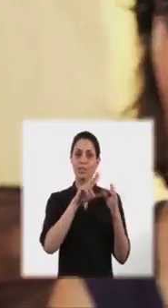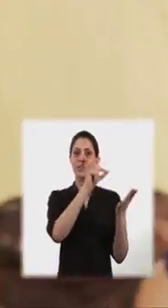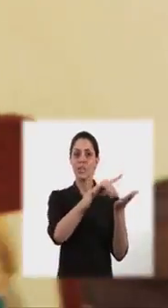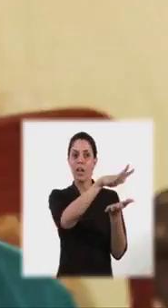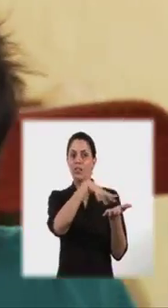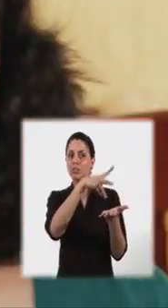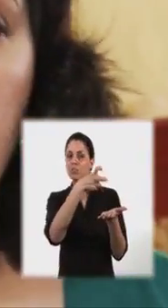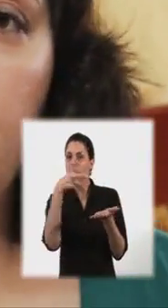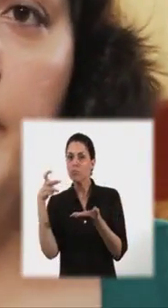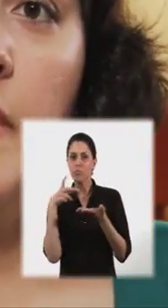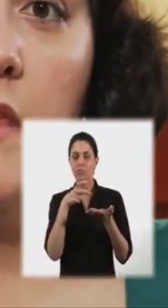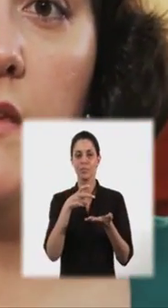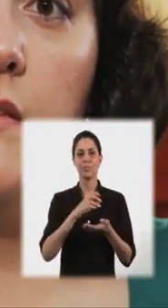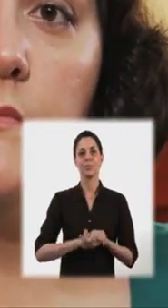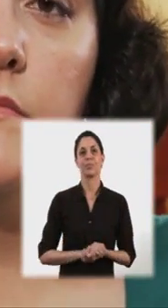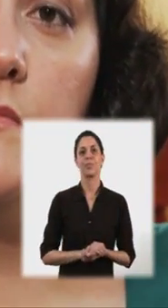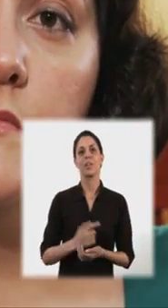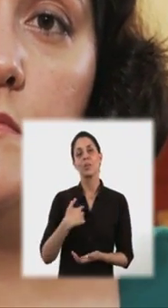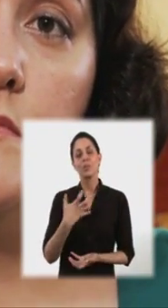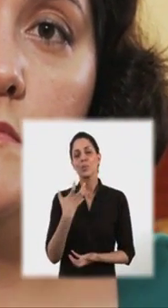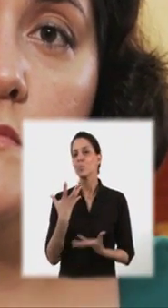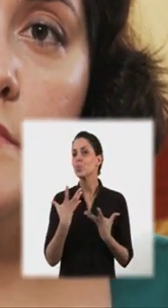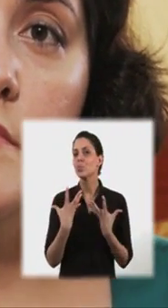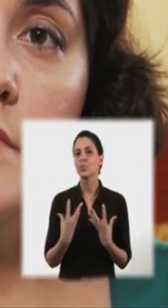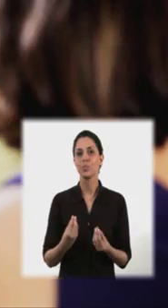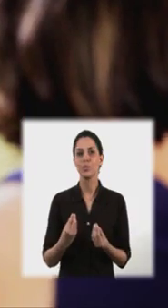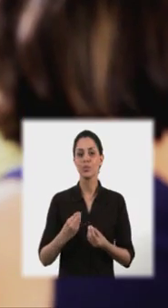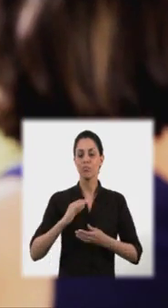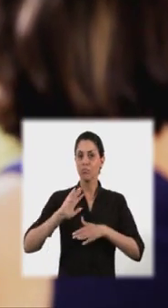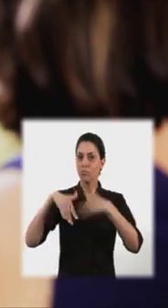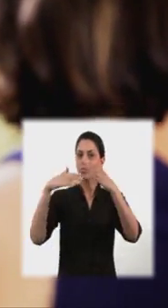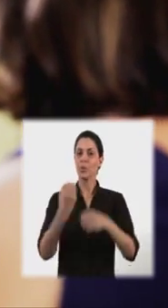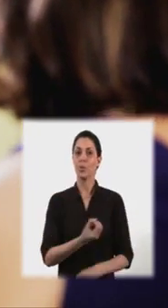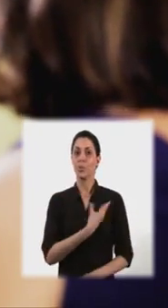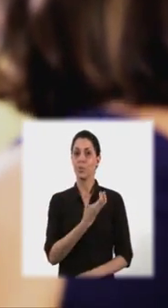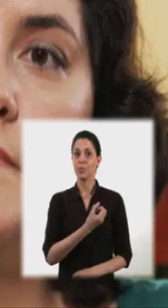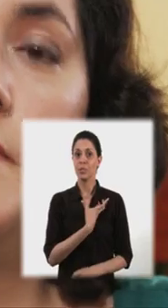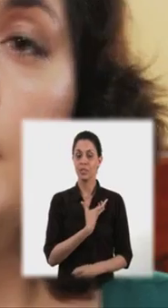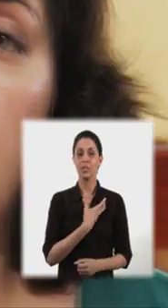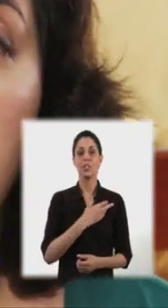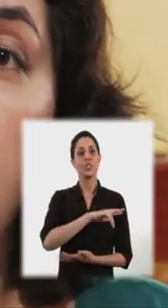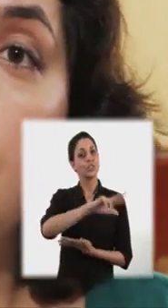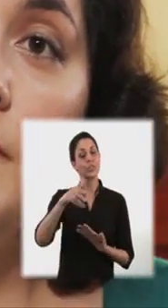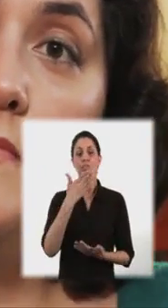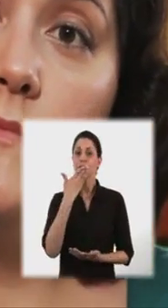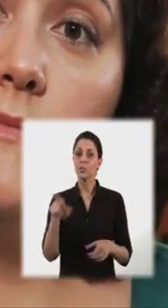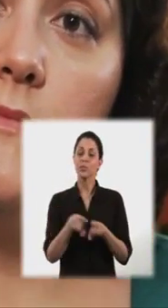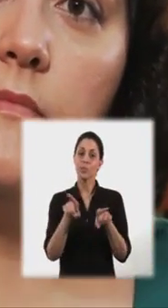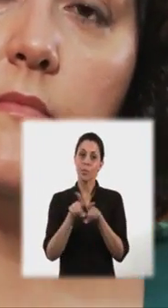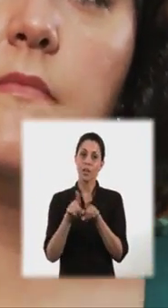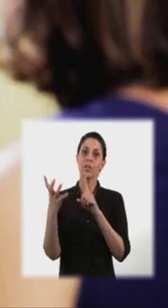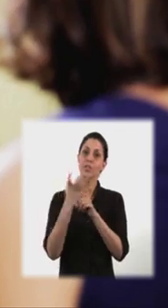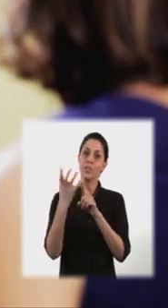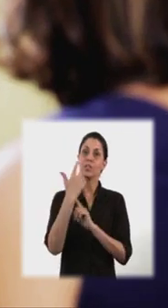de desenvolver a poesia em outros gêneros, outras referências para a minha poesia, né? Seria muito interessante. Só não tive a oportunidade de